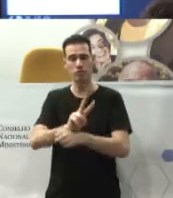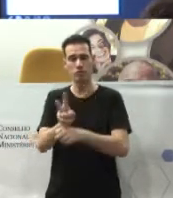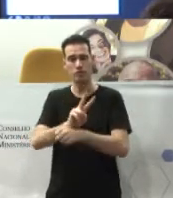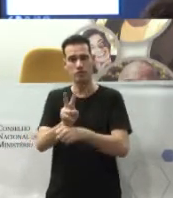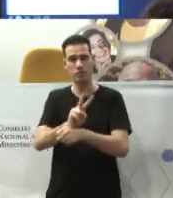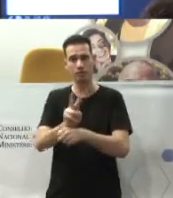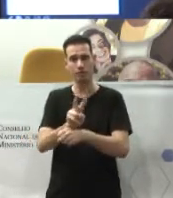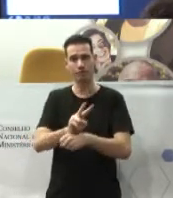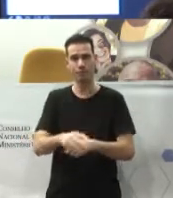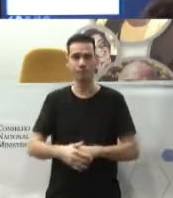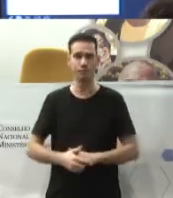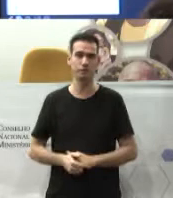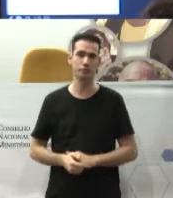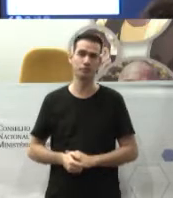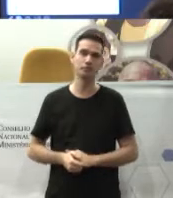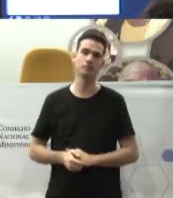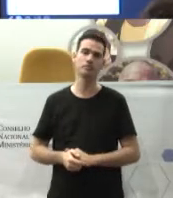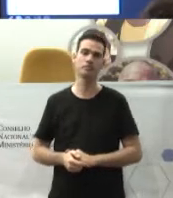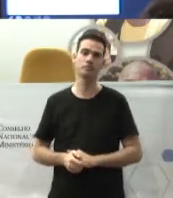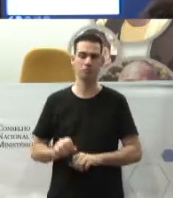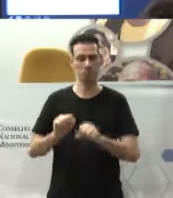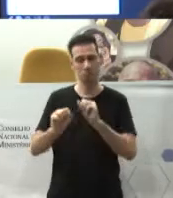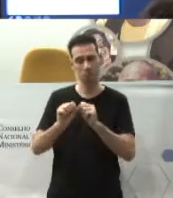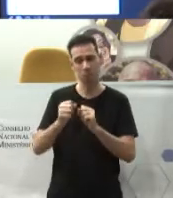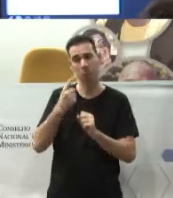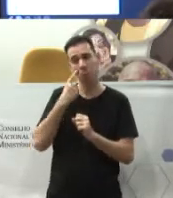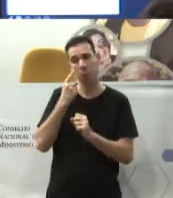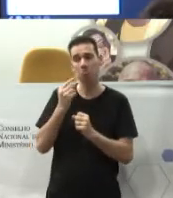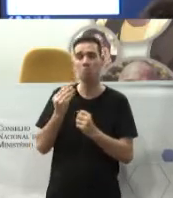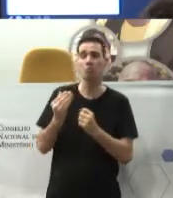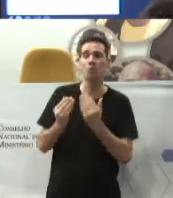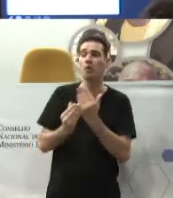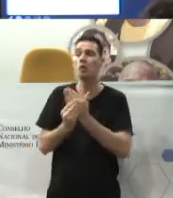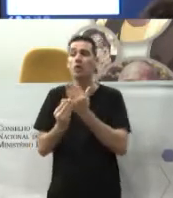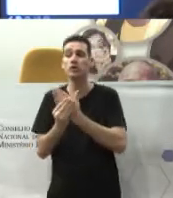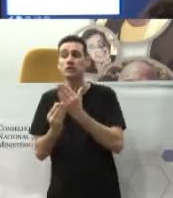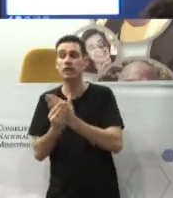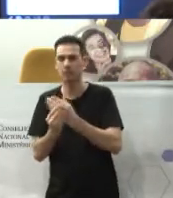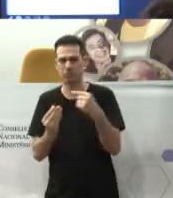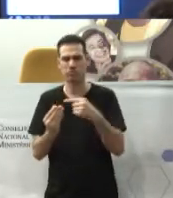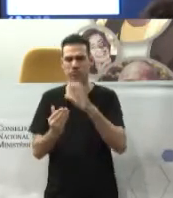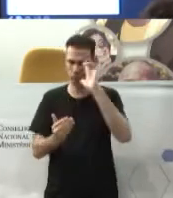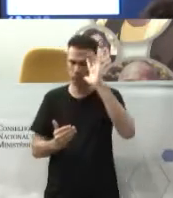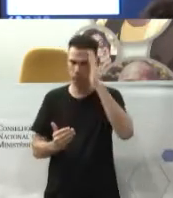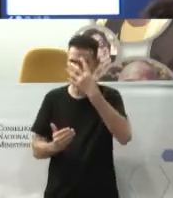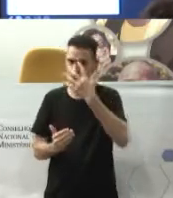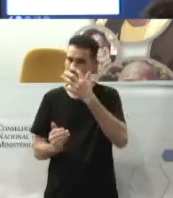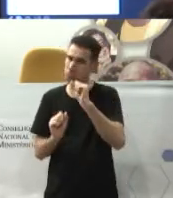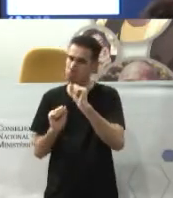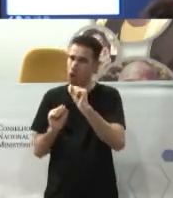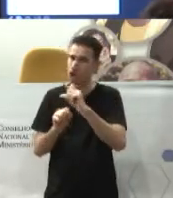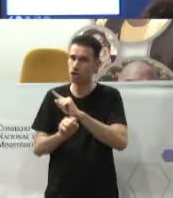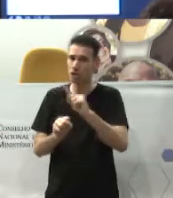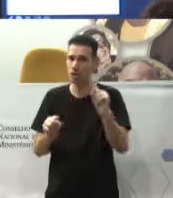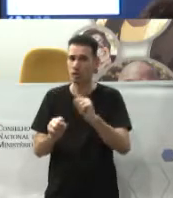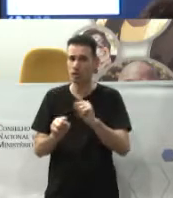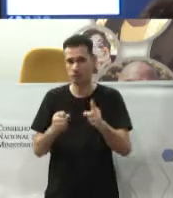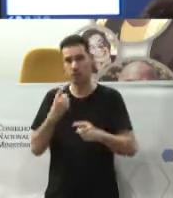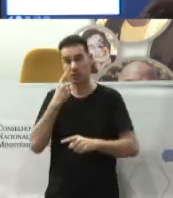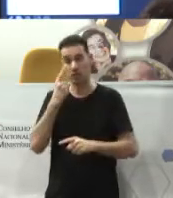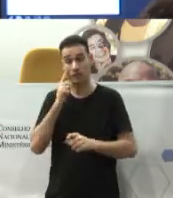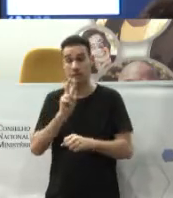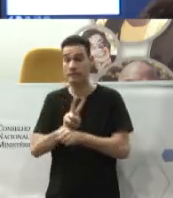vigilante. Pode ser que o processo não seja a solução. Então nós temos que